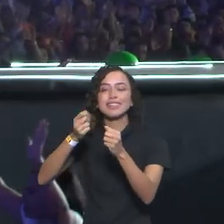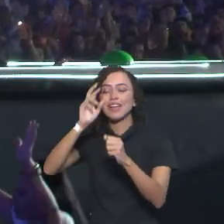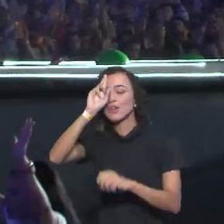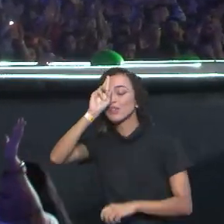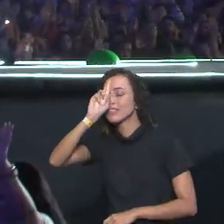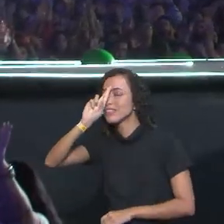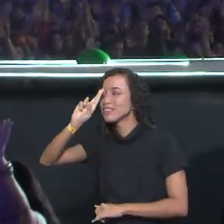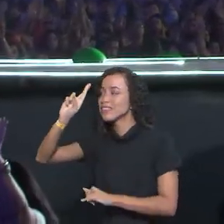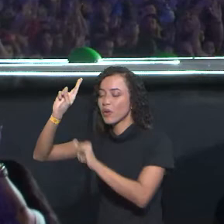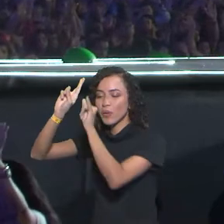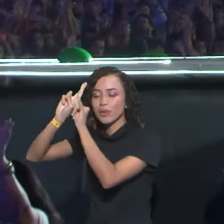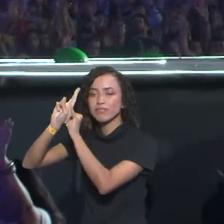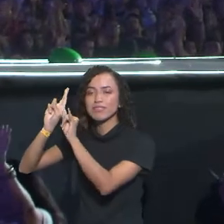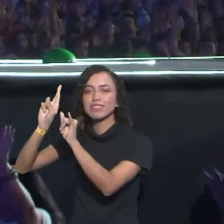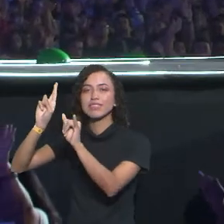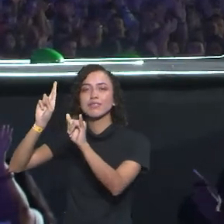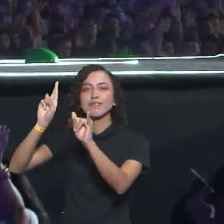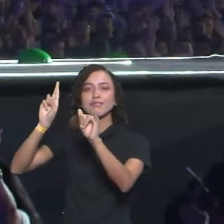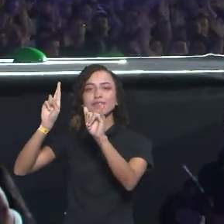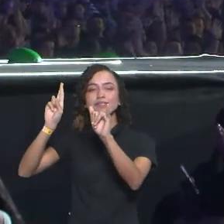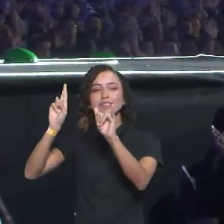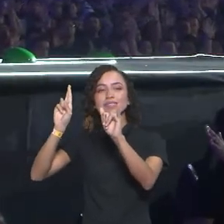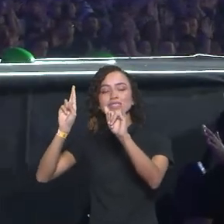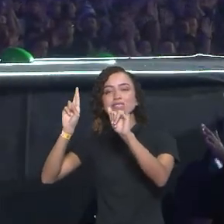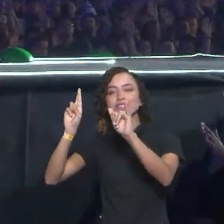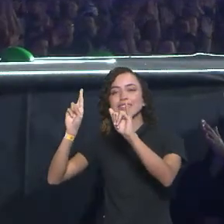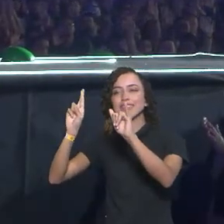assim diz o senhor